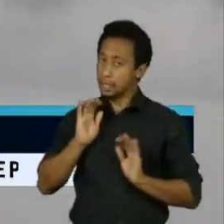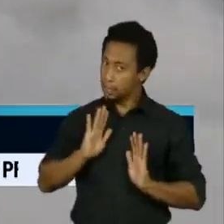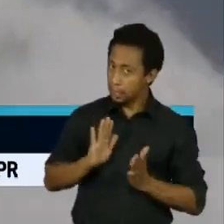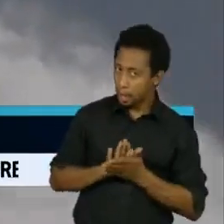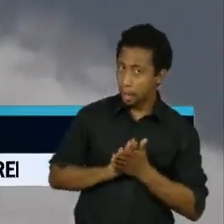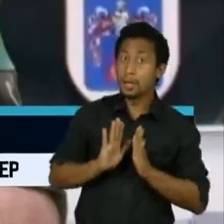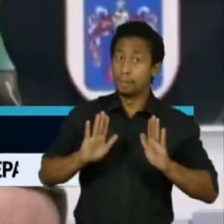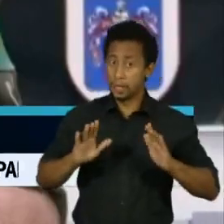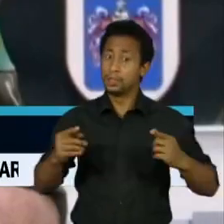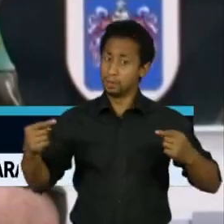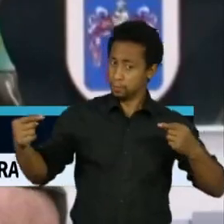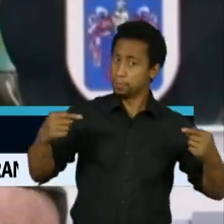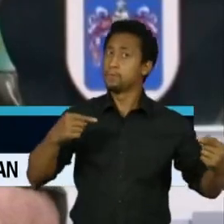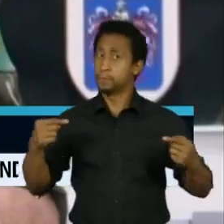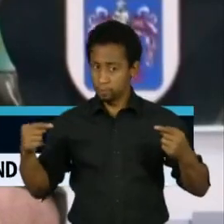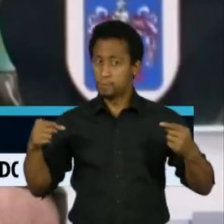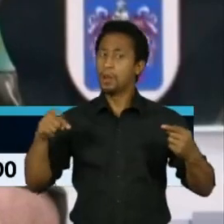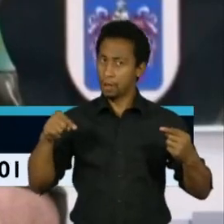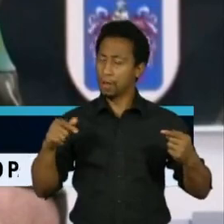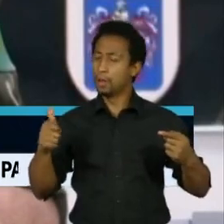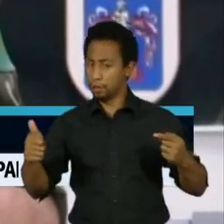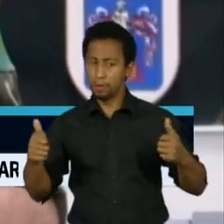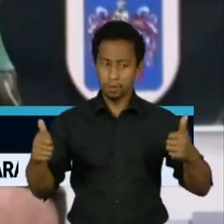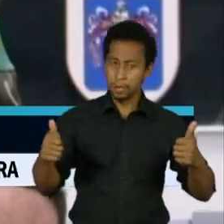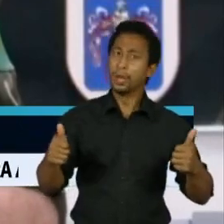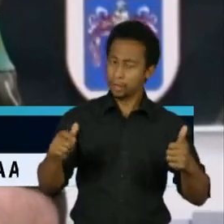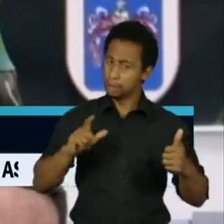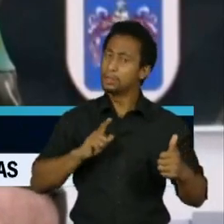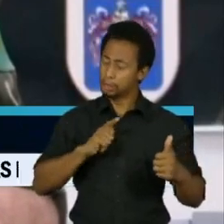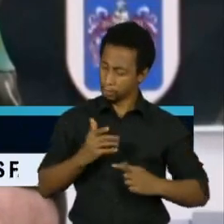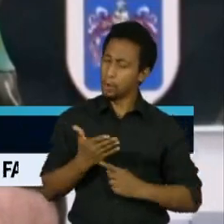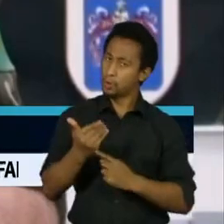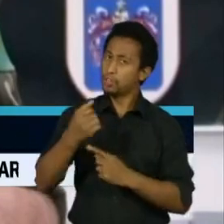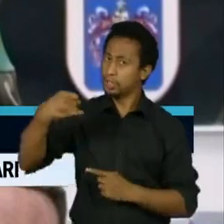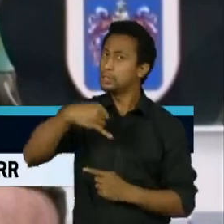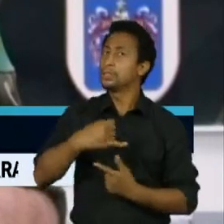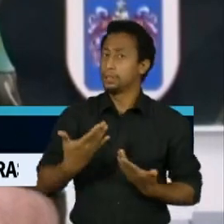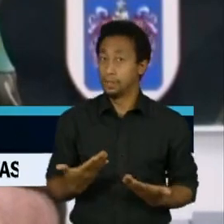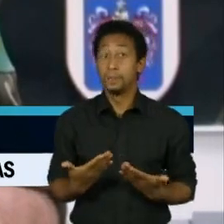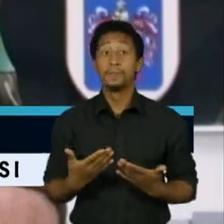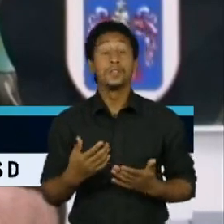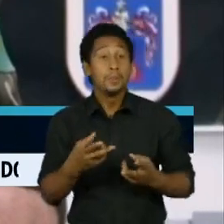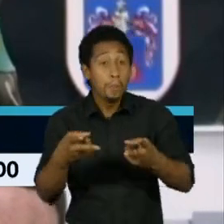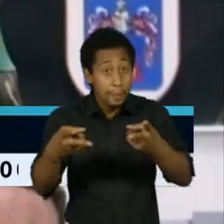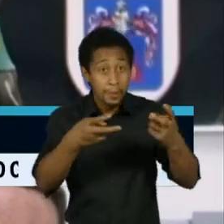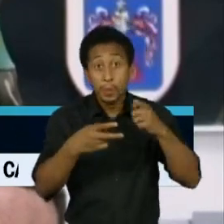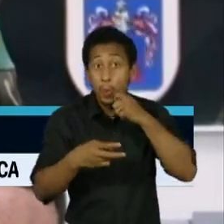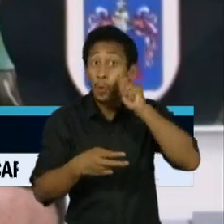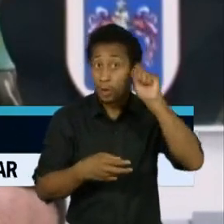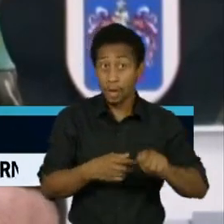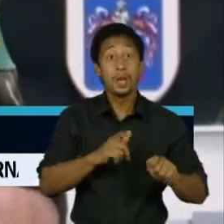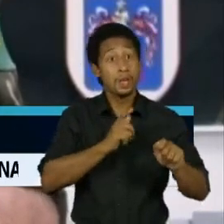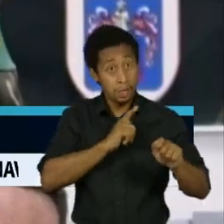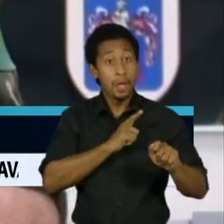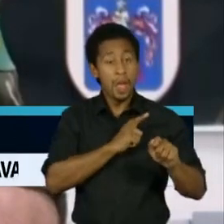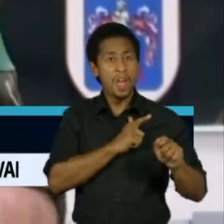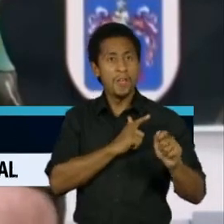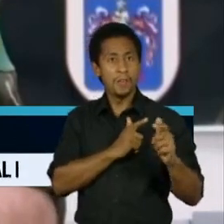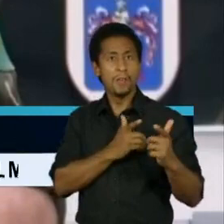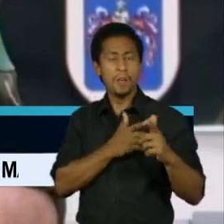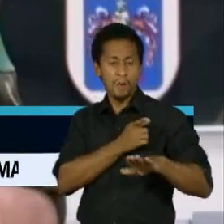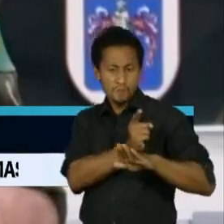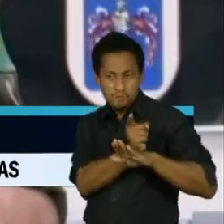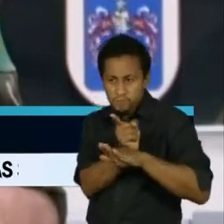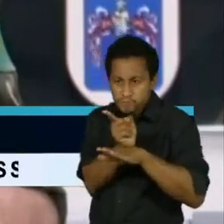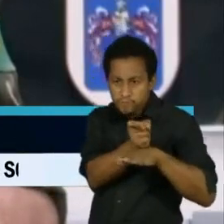estão equipados. Do lado ucraniano, a gente percebe o emprego aí de armamentos anticarro, como a gente chama, ou antitanque, Então são